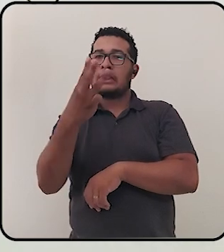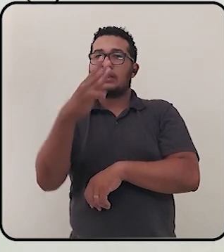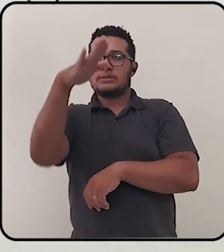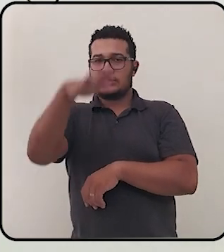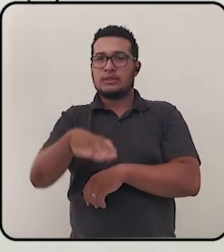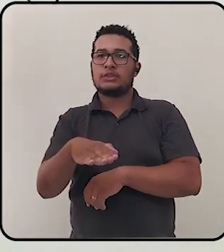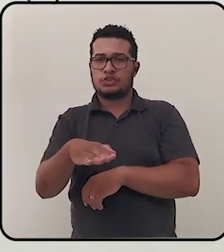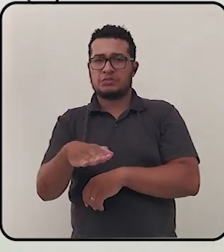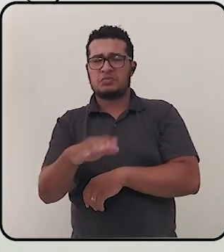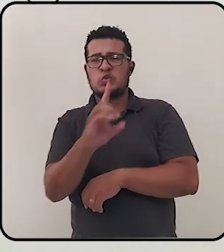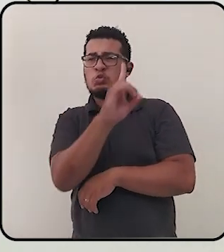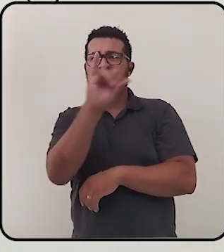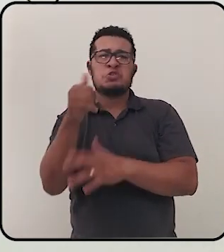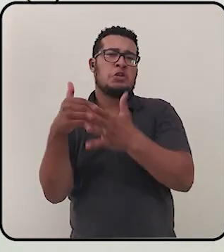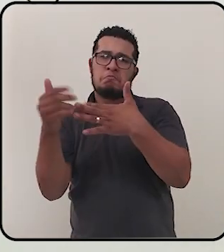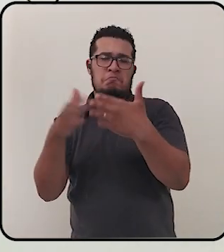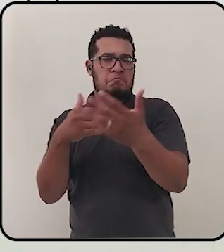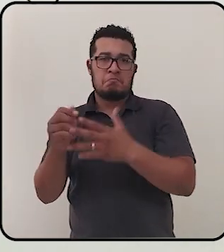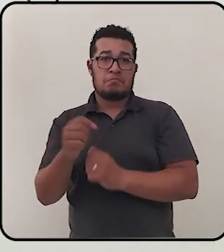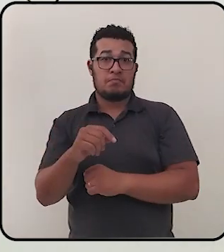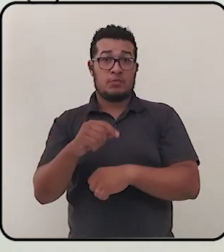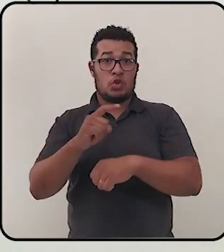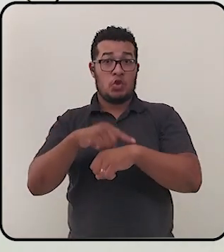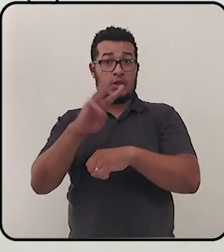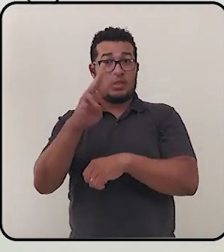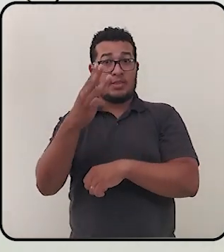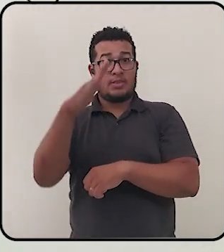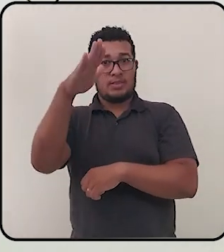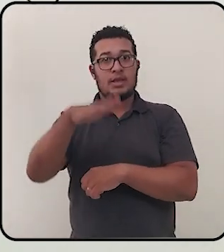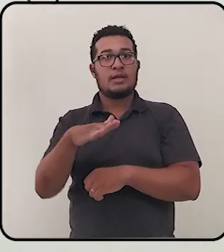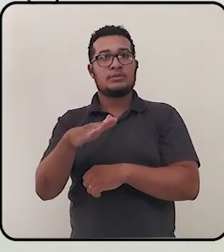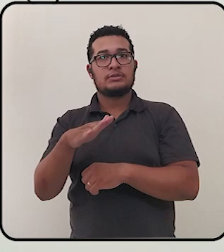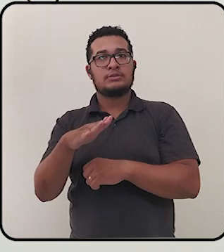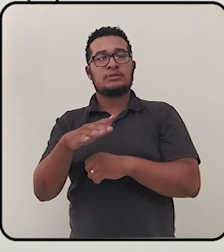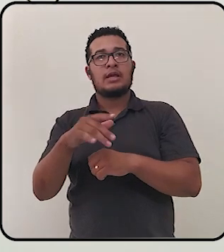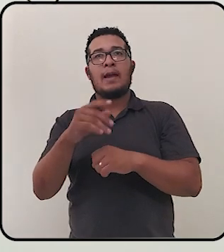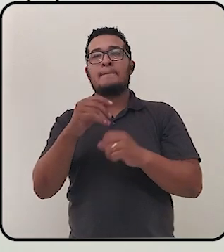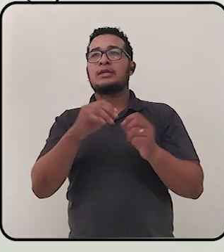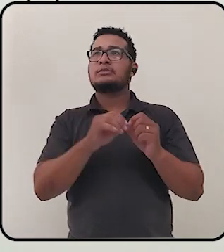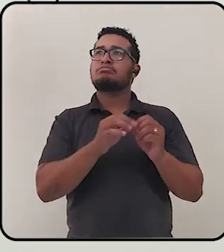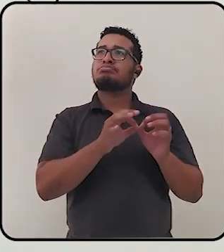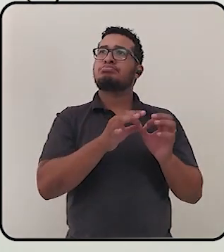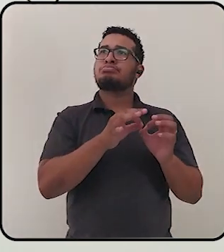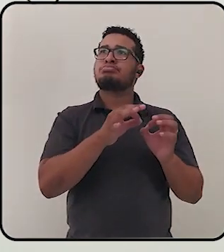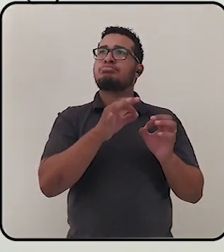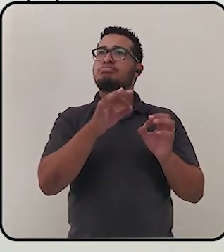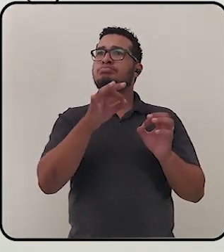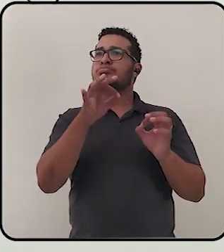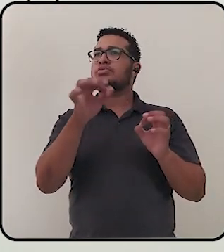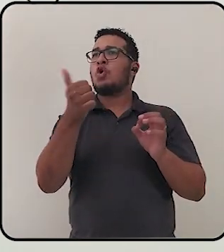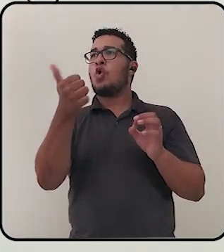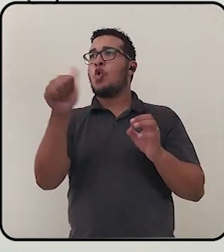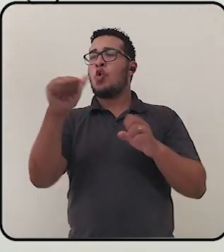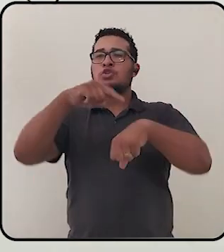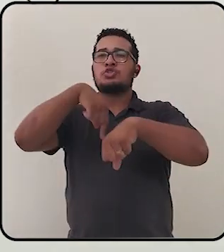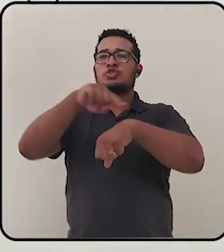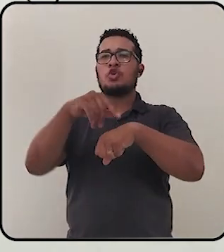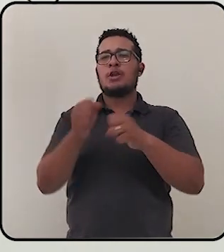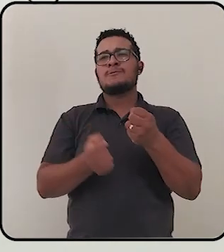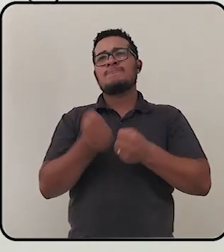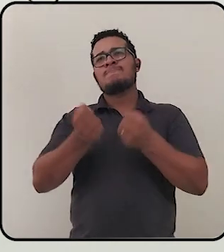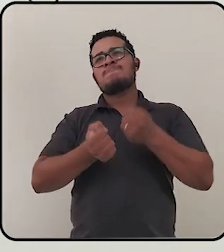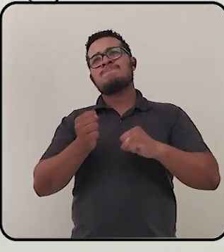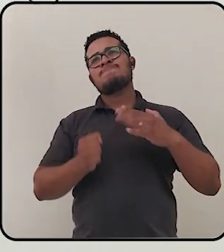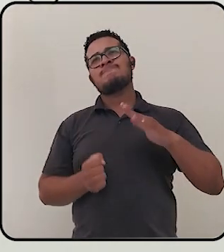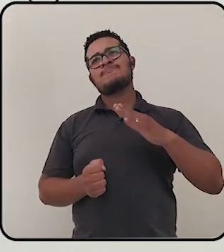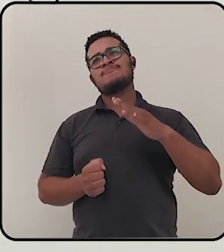às 15 horas de um determinado dia. Ok? Gastou